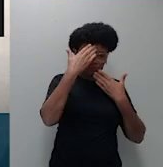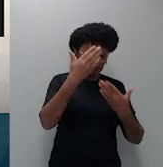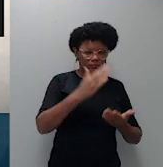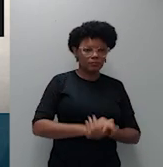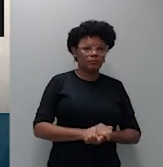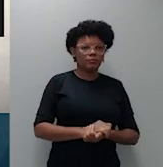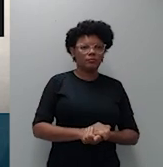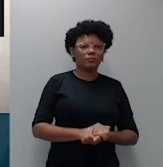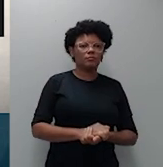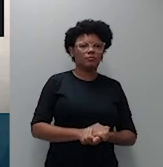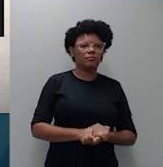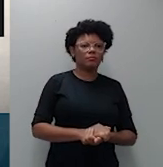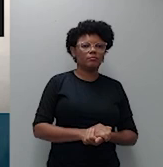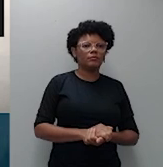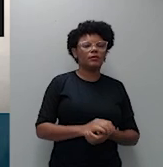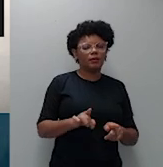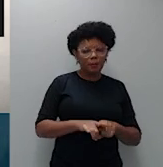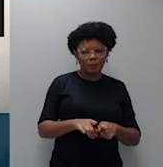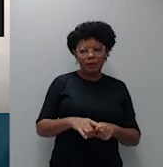desejam